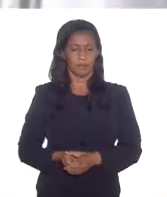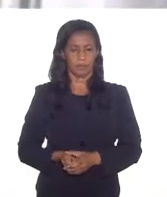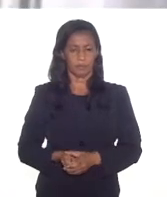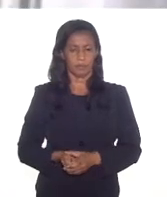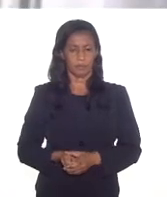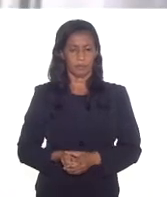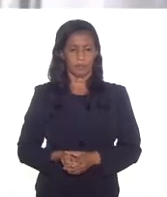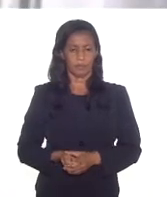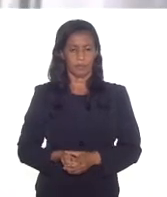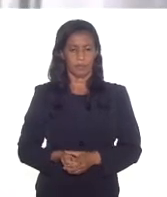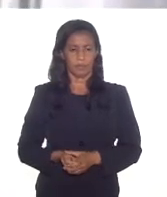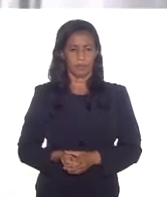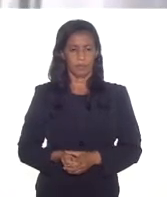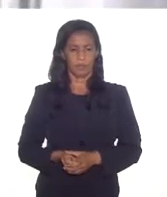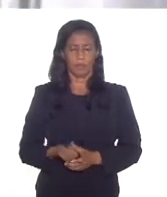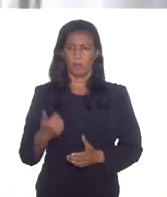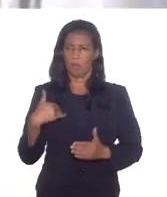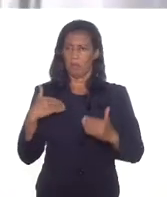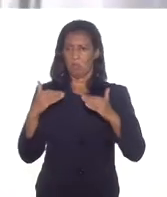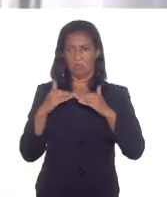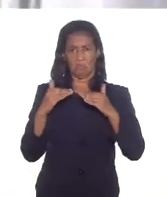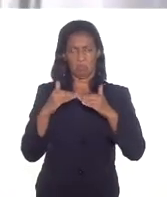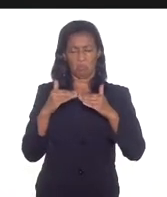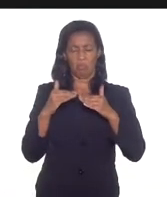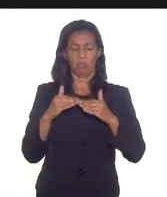Prorrogando o prazo, parecer favorável.